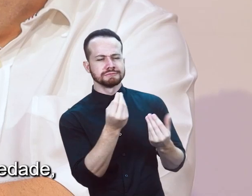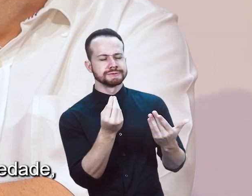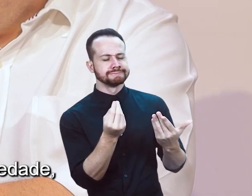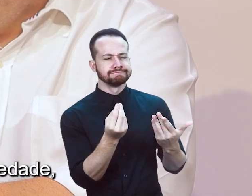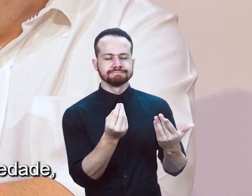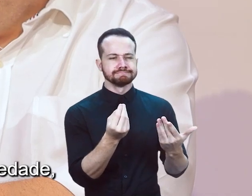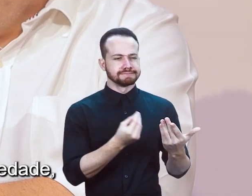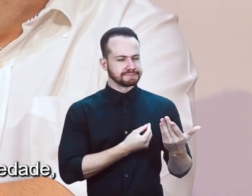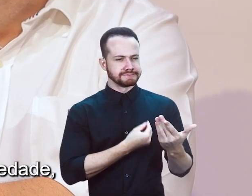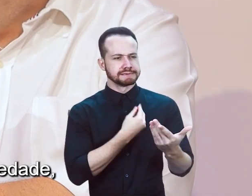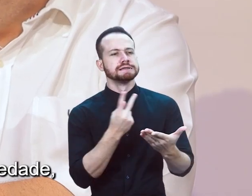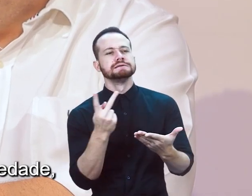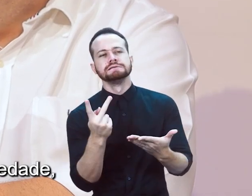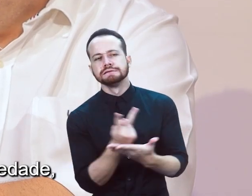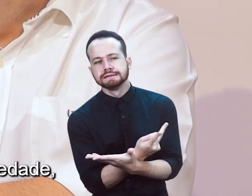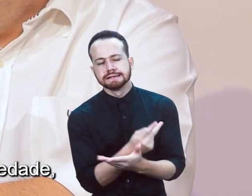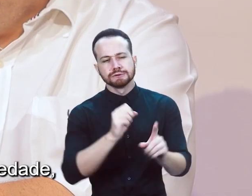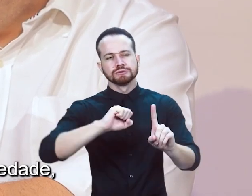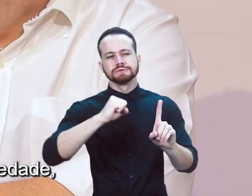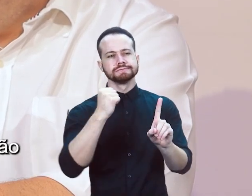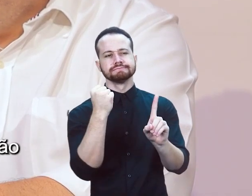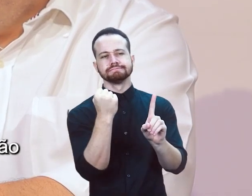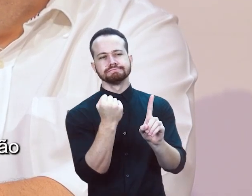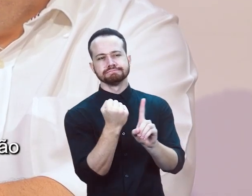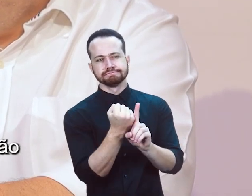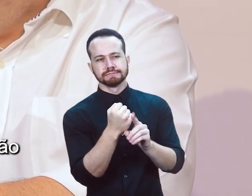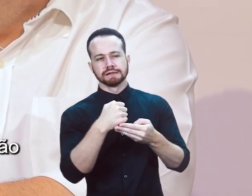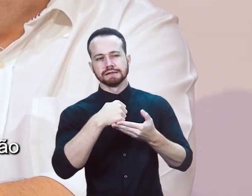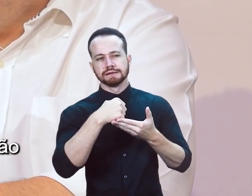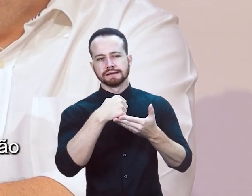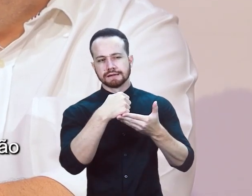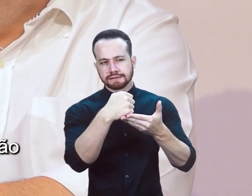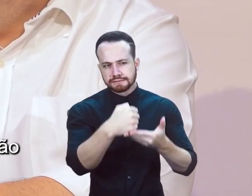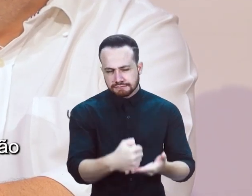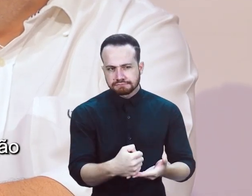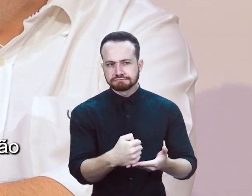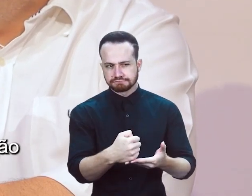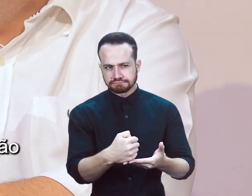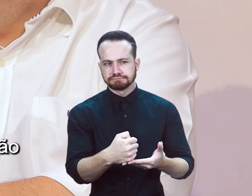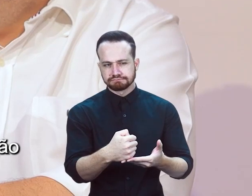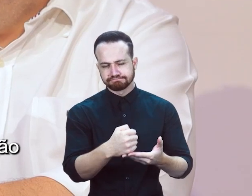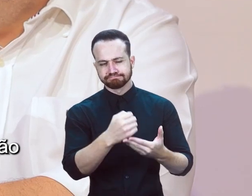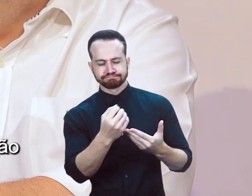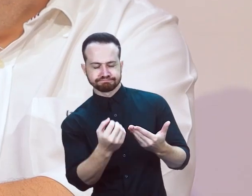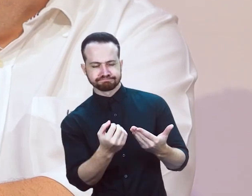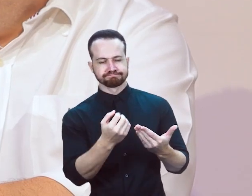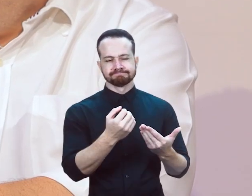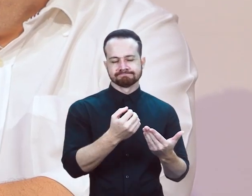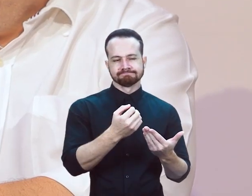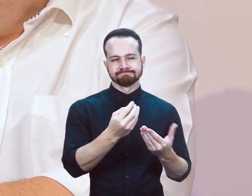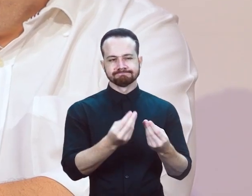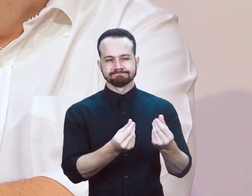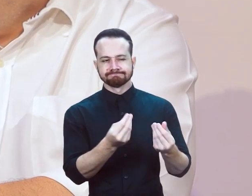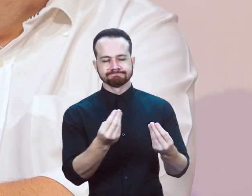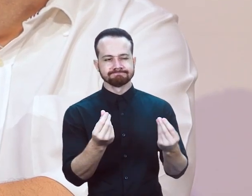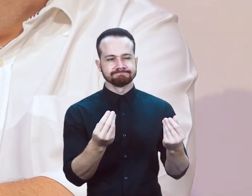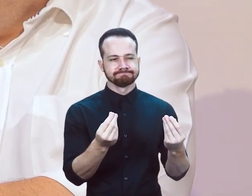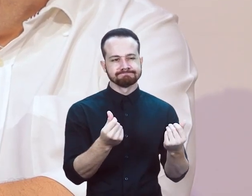fazer para termos uma sociedade, contribuirmos com a construção de uma sociedade